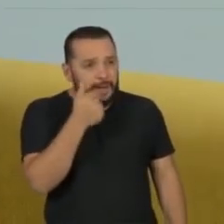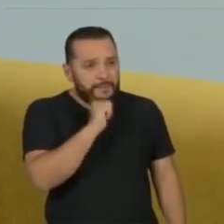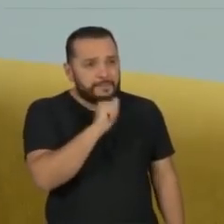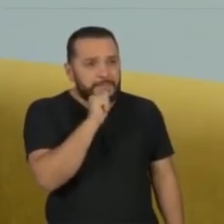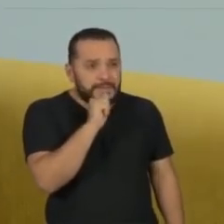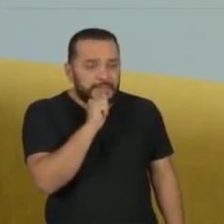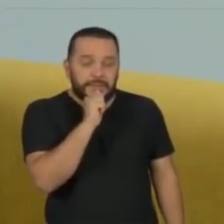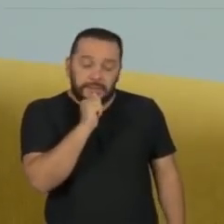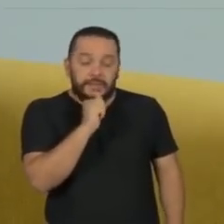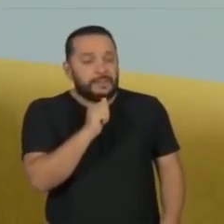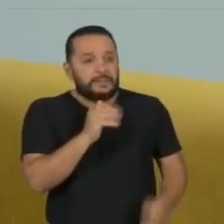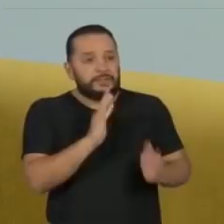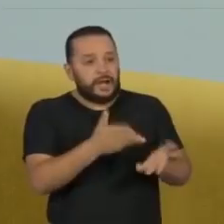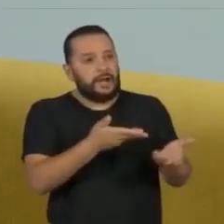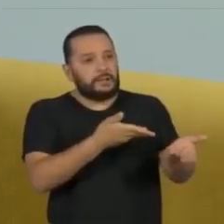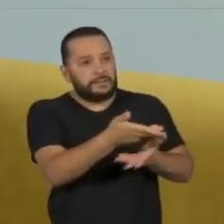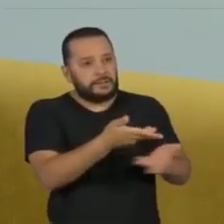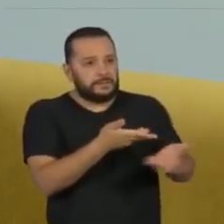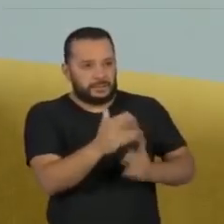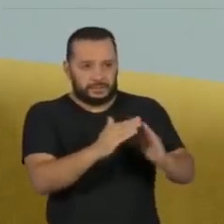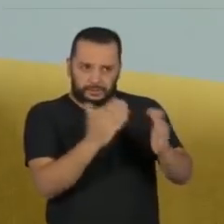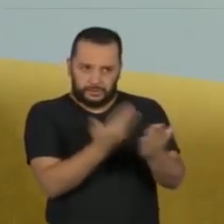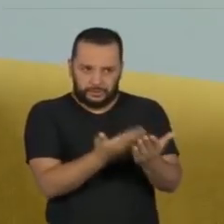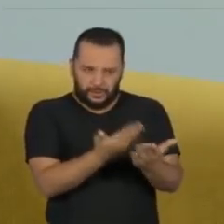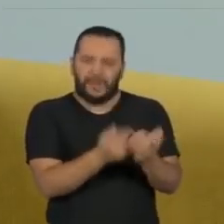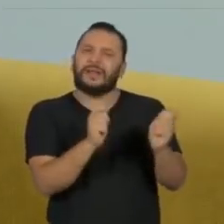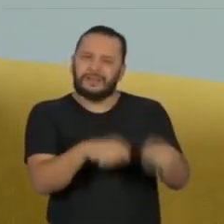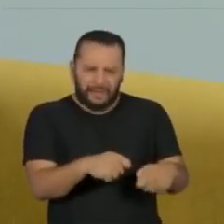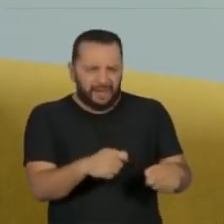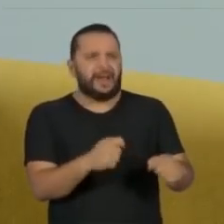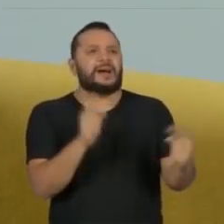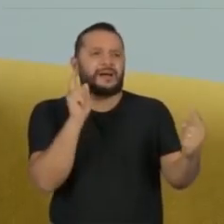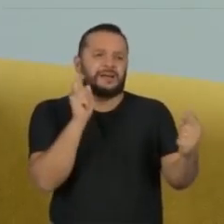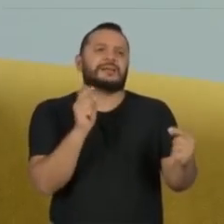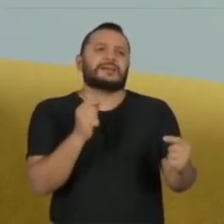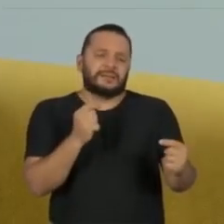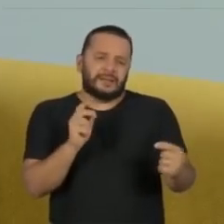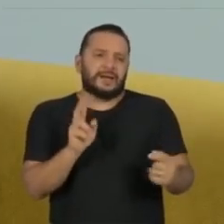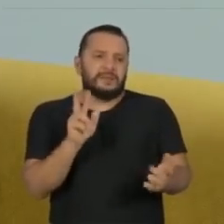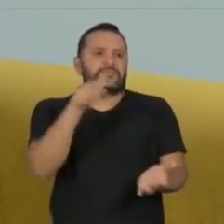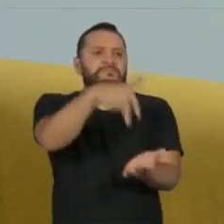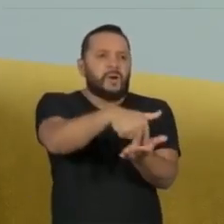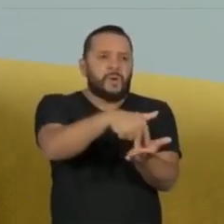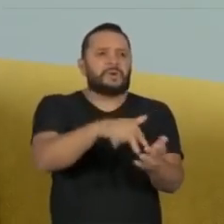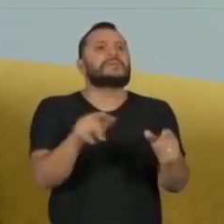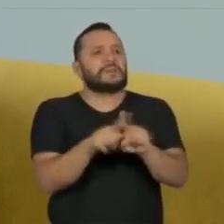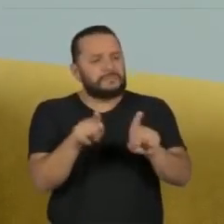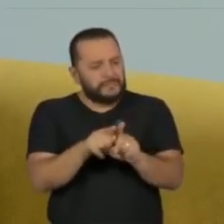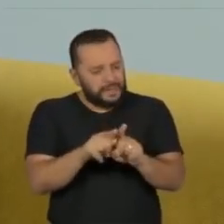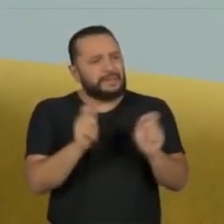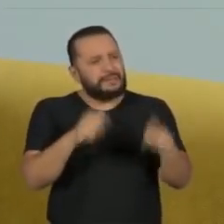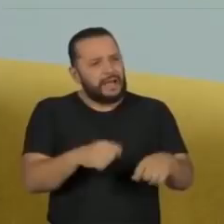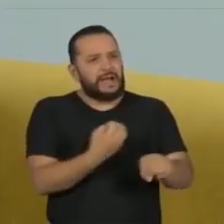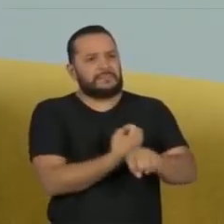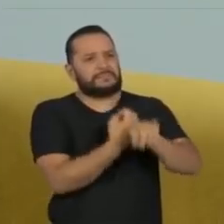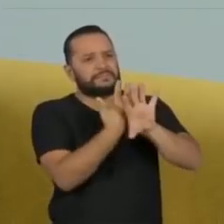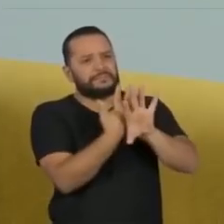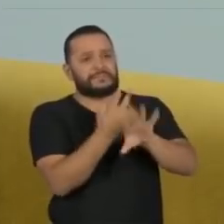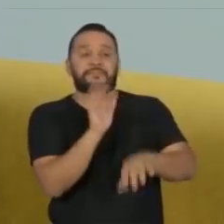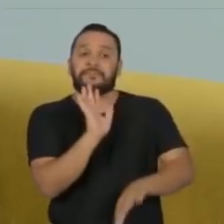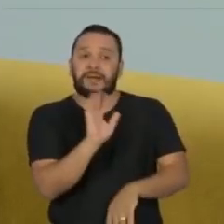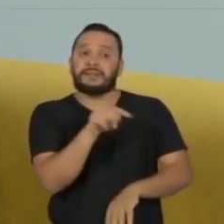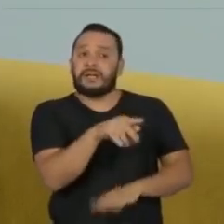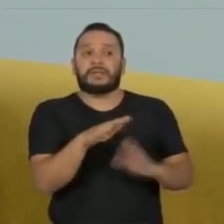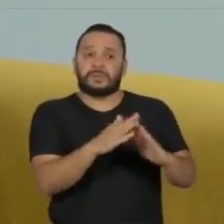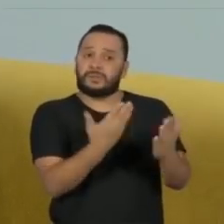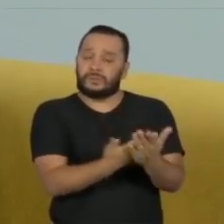com a escola. A gente já falou que é possível fazer de forma remota também, né? Sim. Agora, até que ponto a escola está aberta, em geral, de